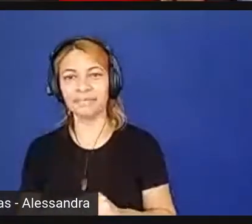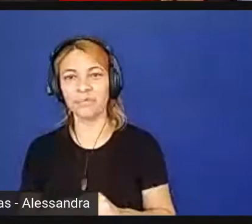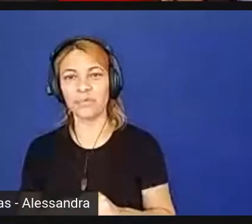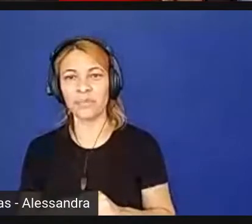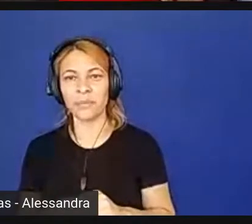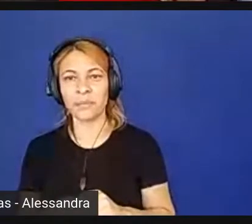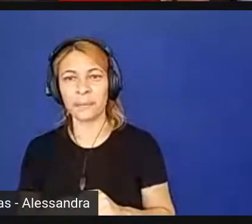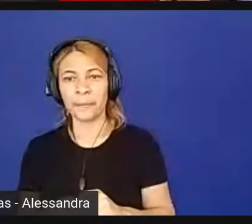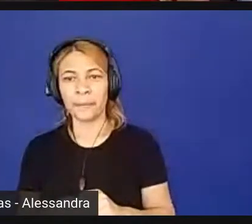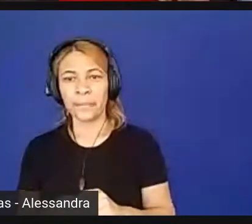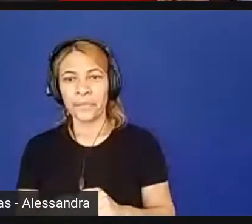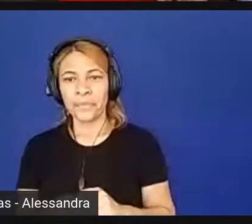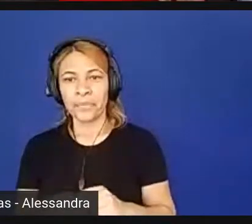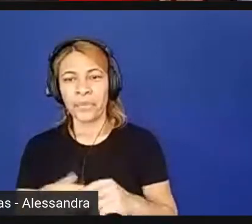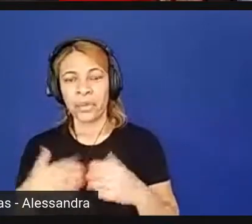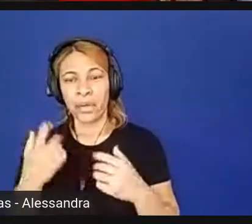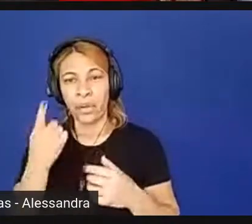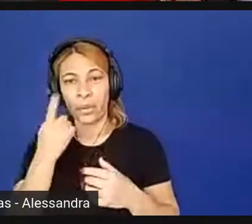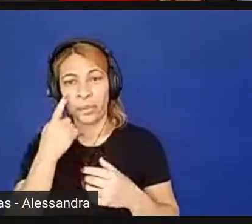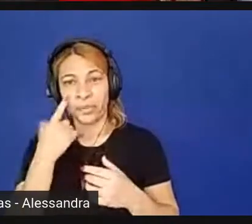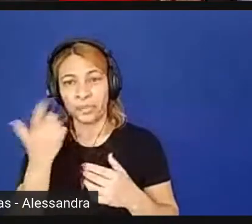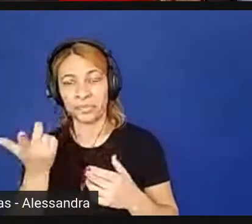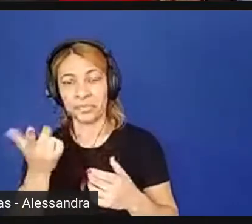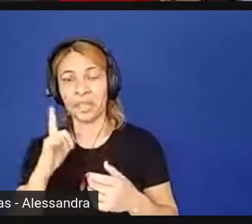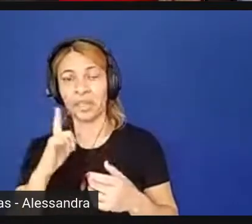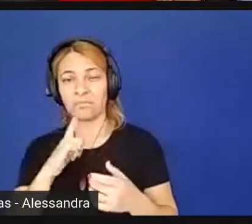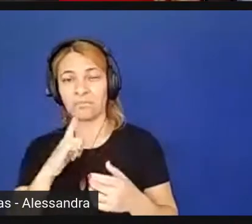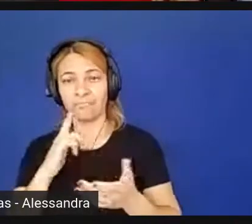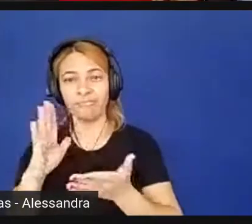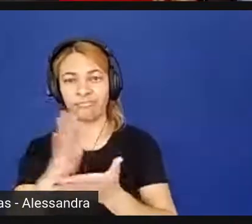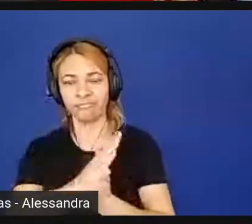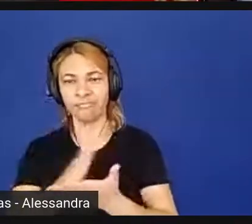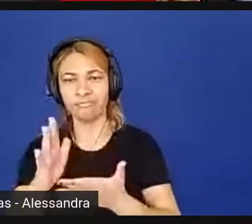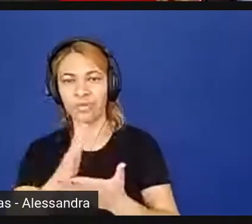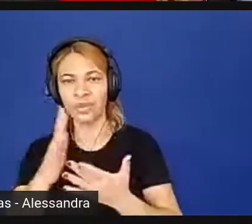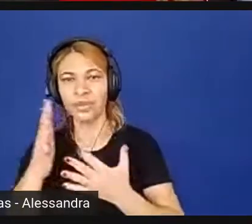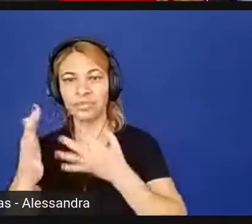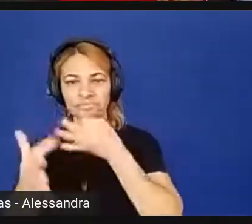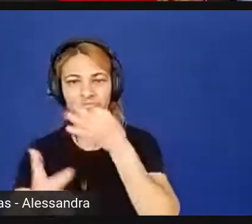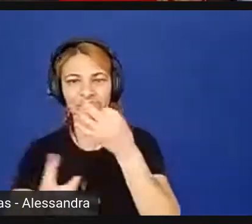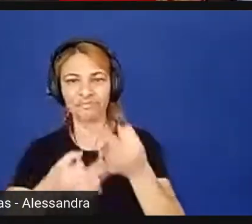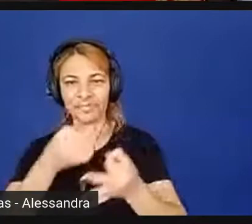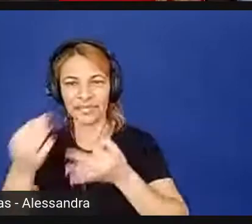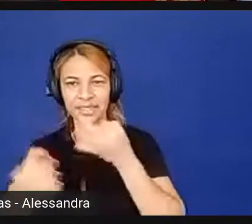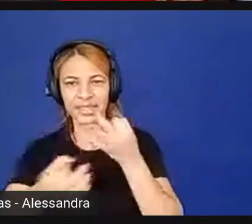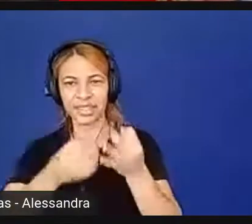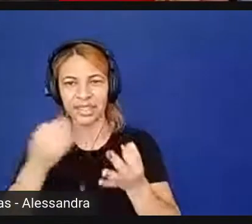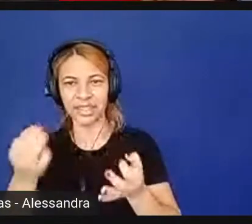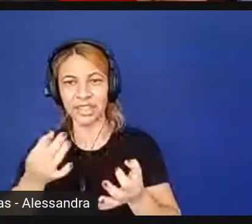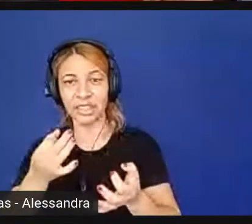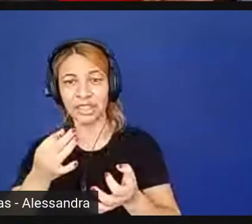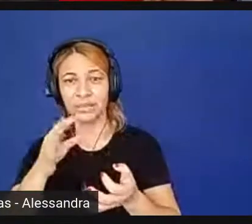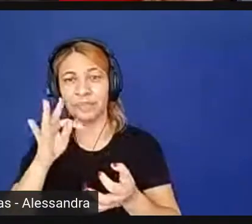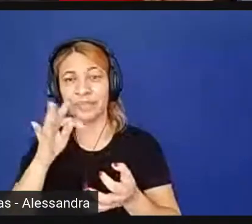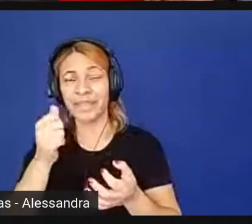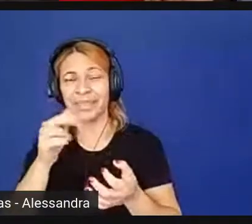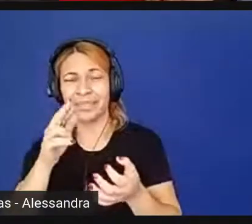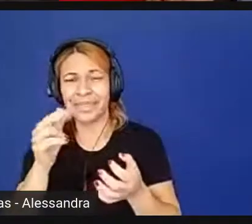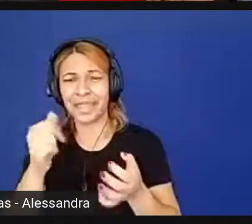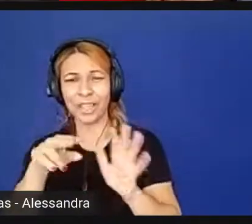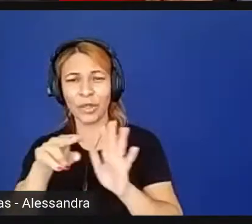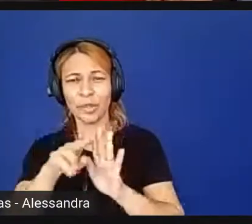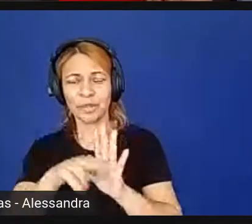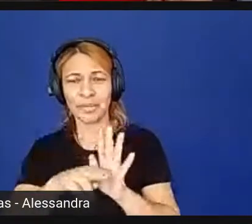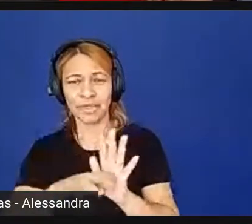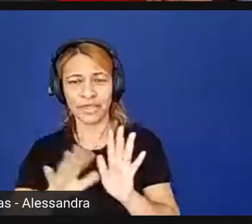Veja, há quem critique, assim, o que alguns chamam de tara normativa, né? A